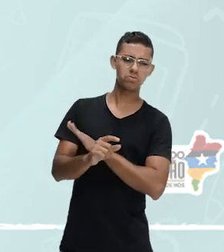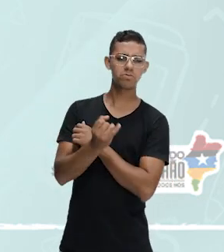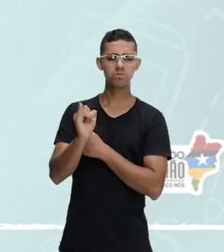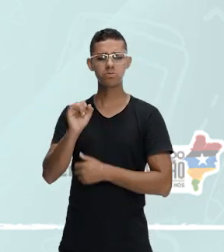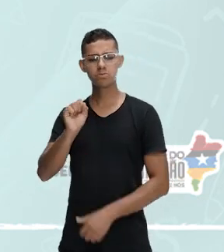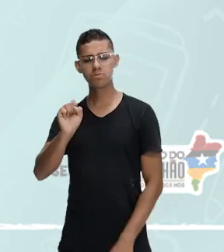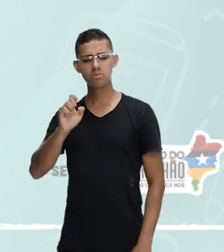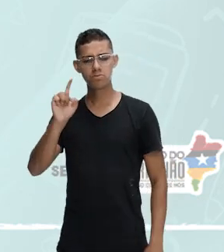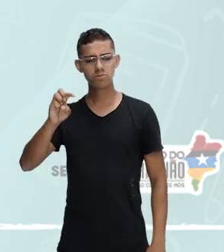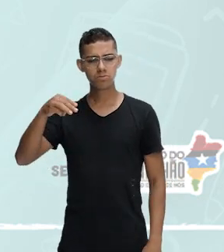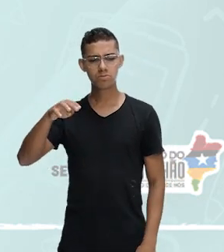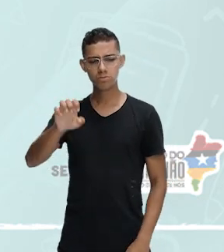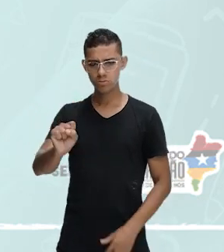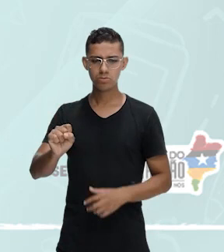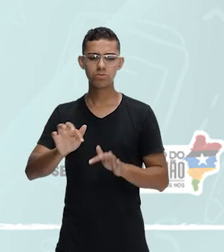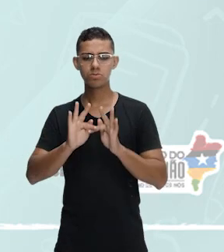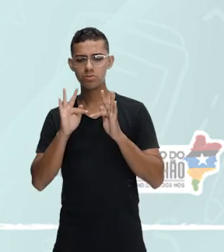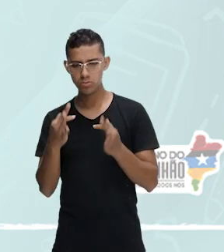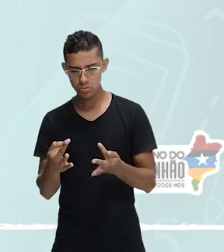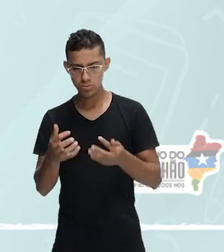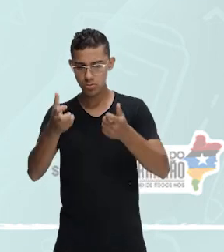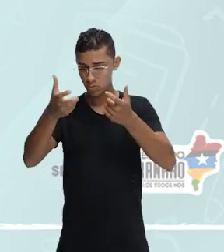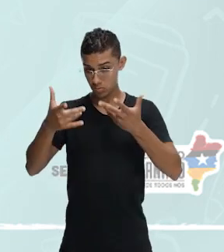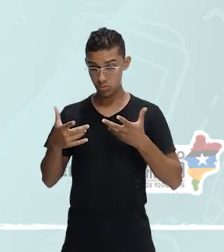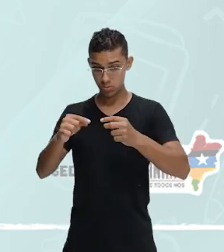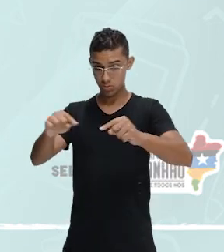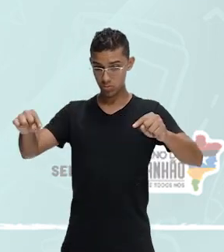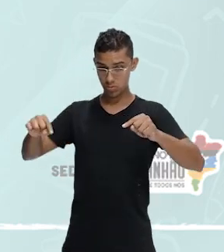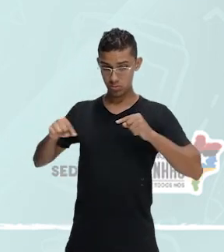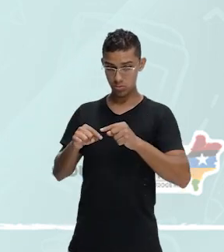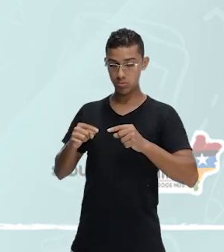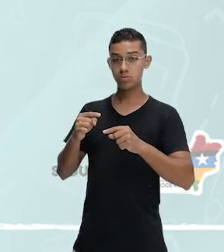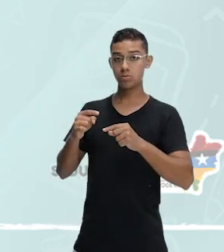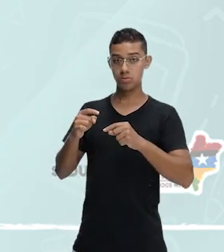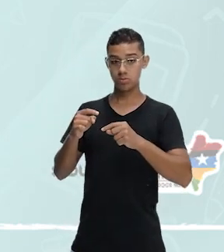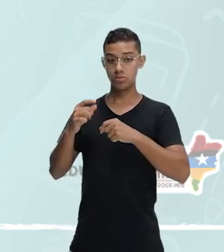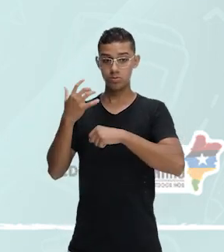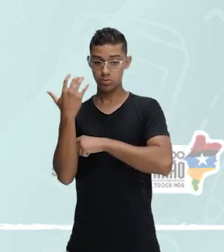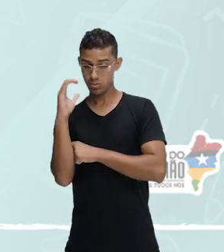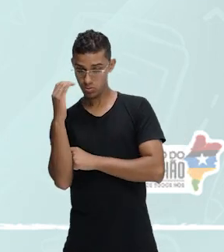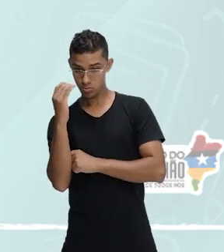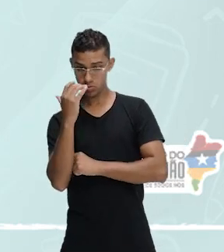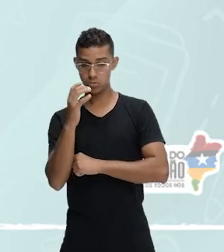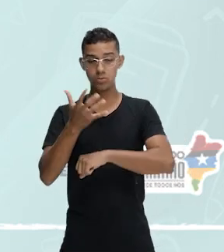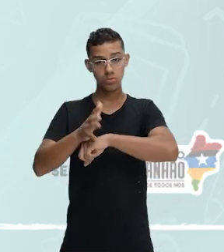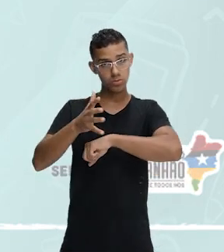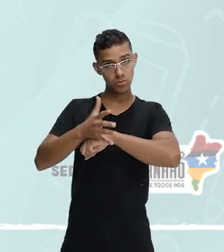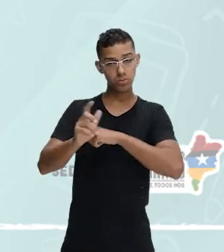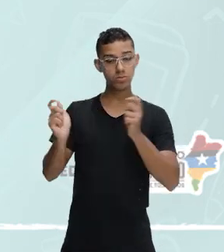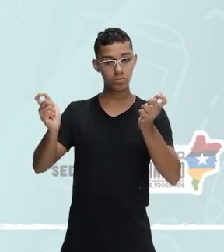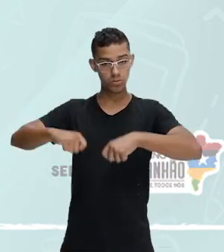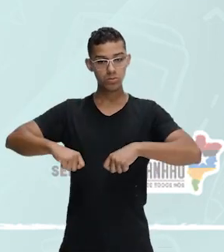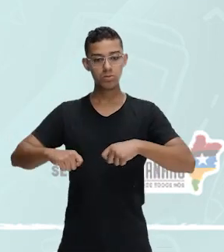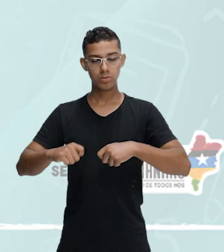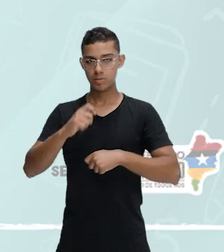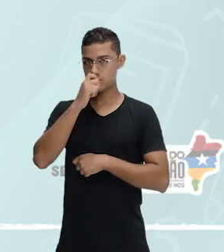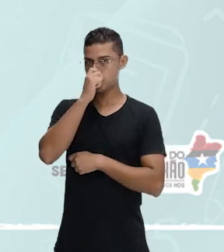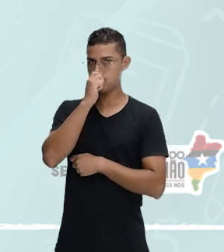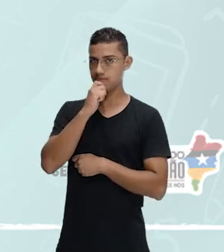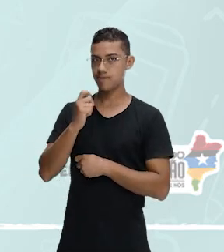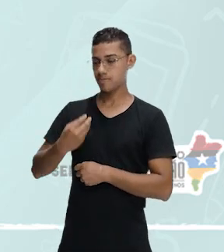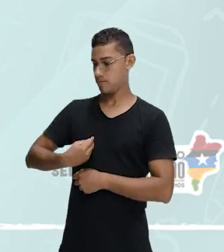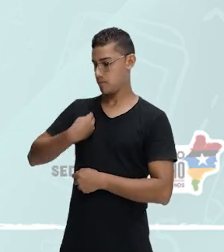derivado. Bom, aqui nós temos uma situação, né, de laboratório. Eu trouxe para vocês uma questão que traz um